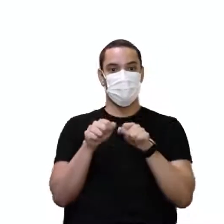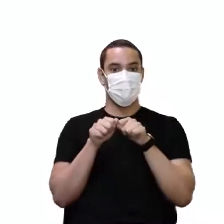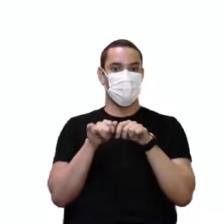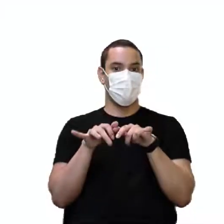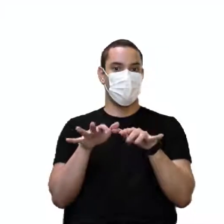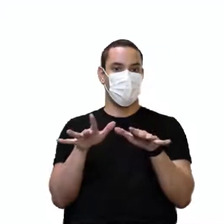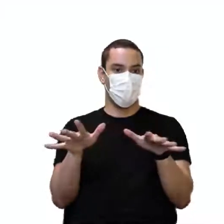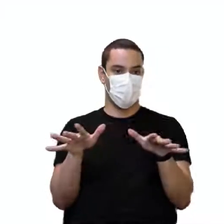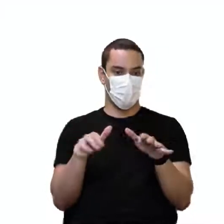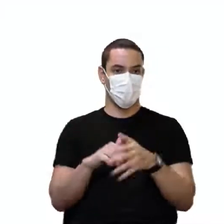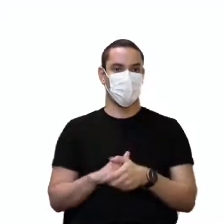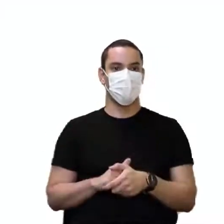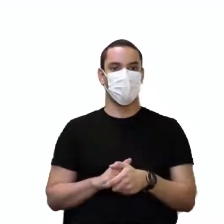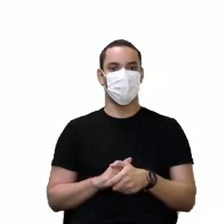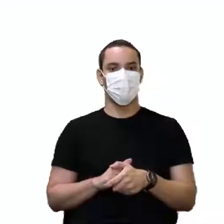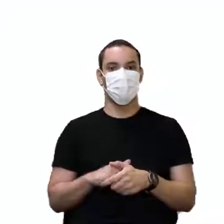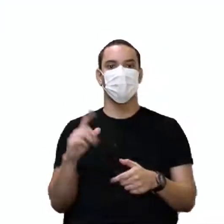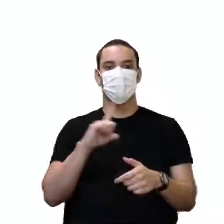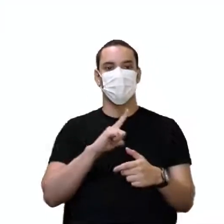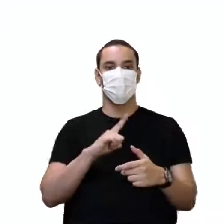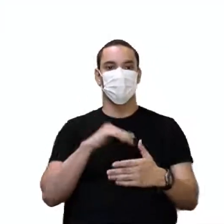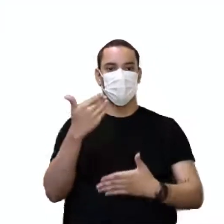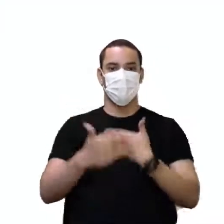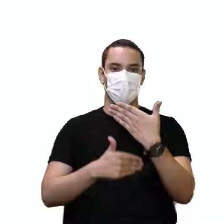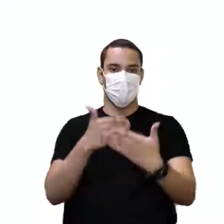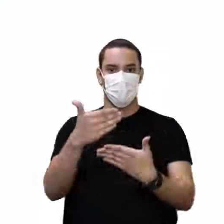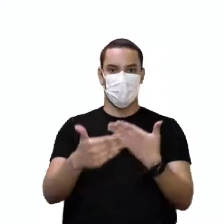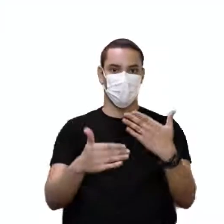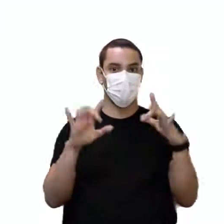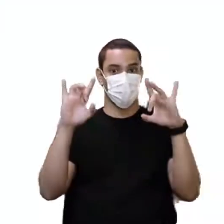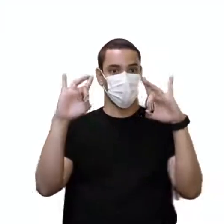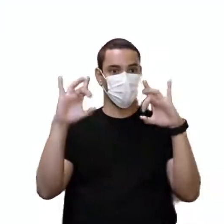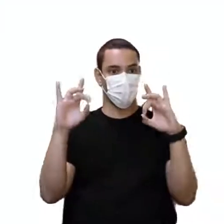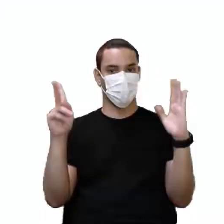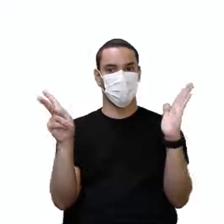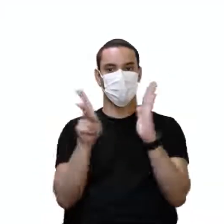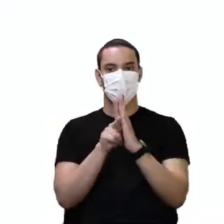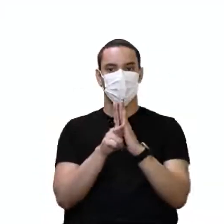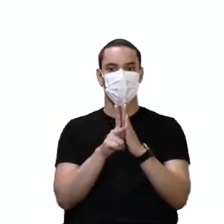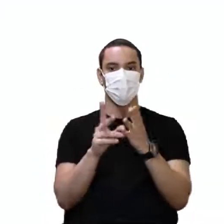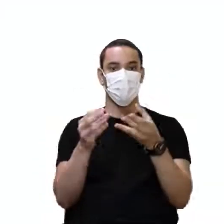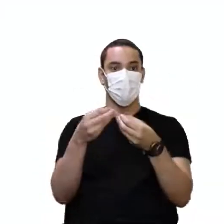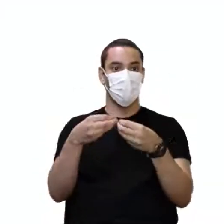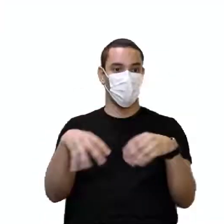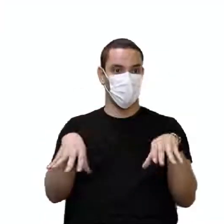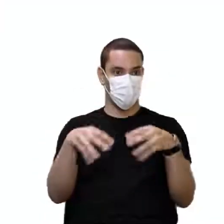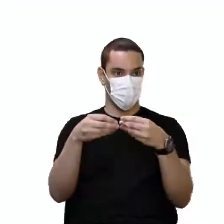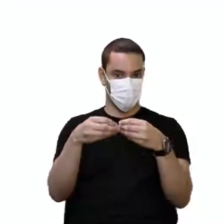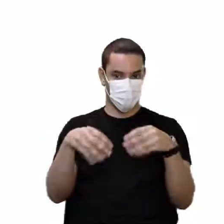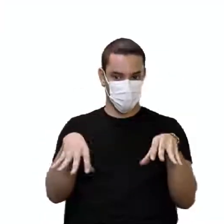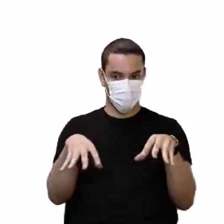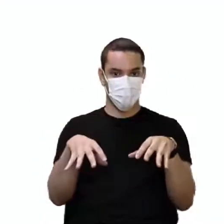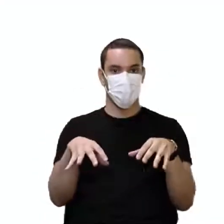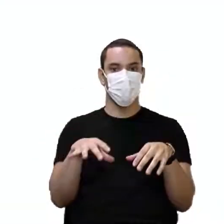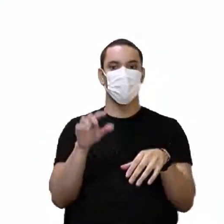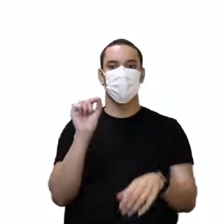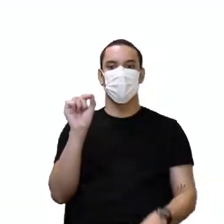tá? Vamos seguindo. Nós temos desenvolvimento exclusivo de dentro dos ovos, né?